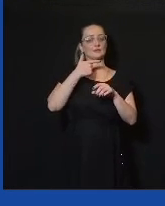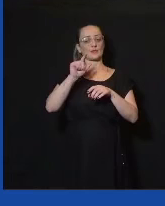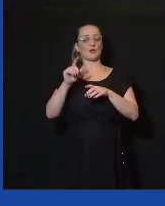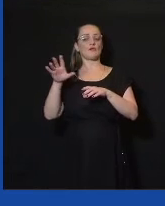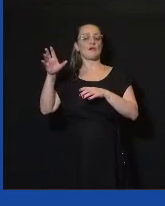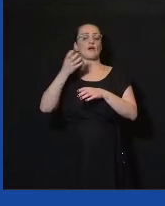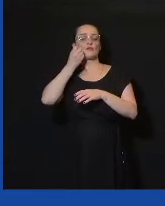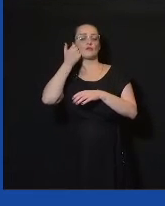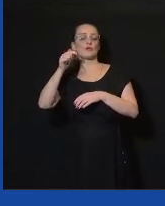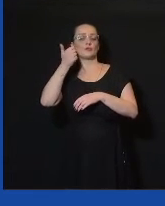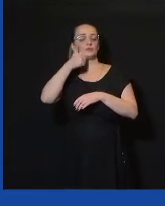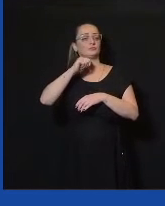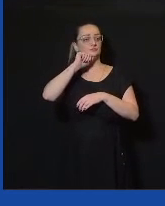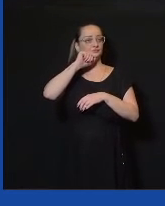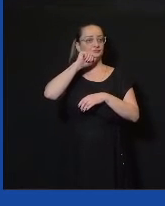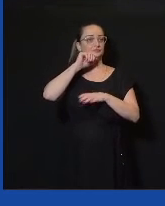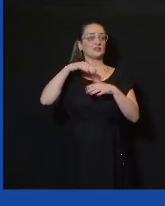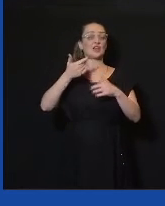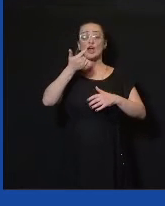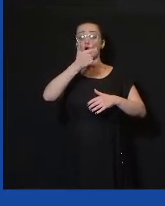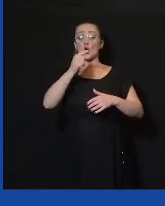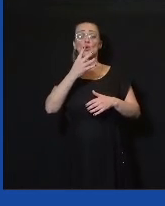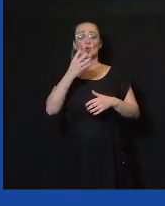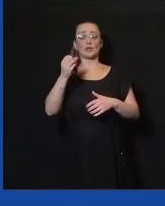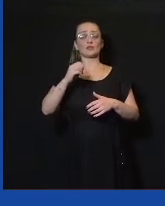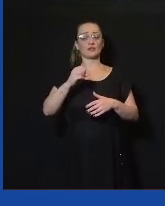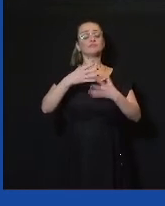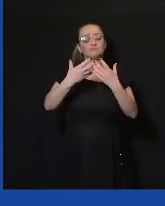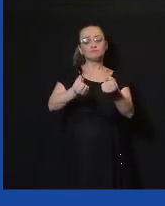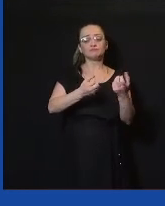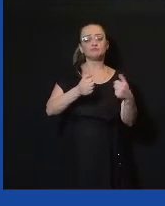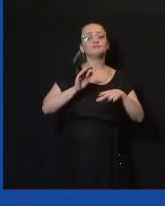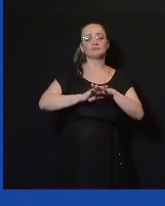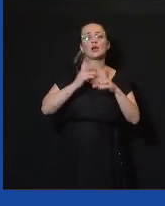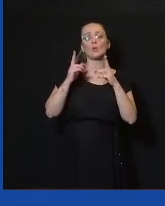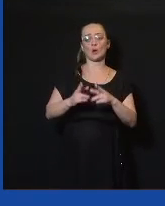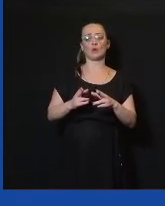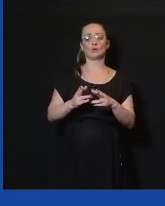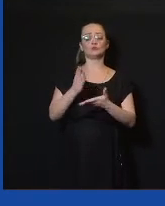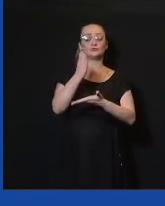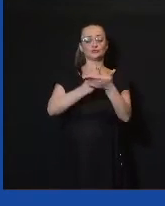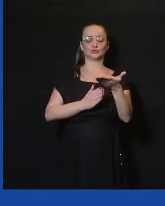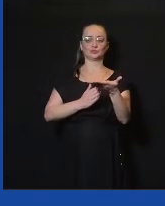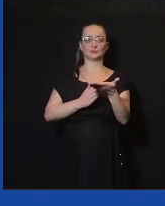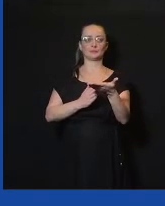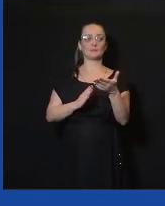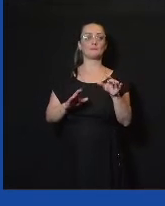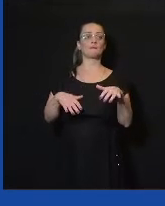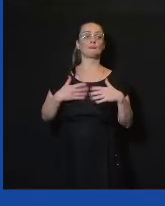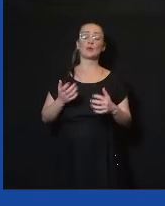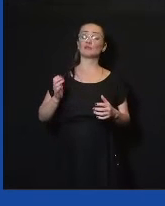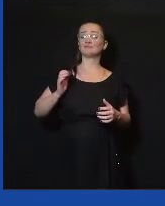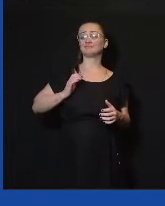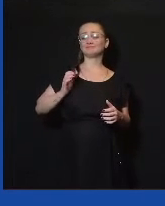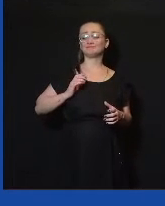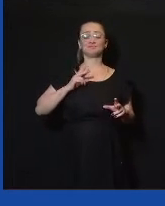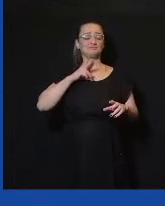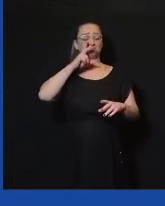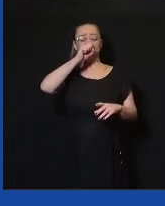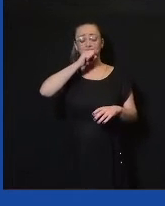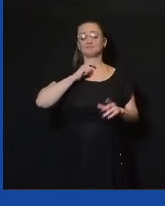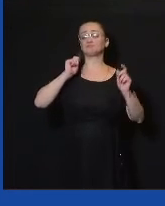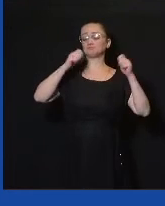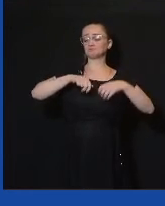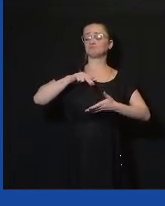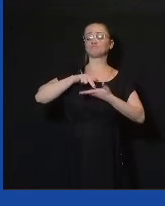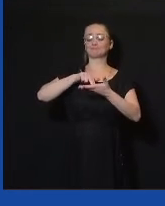E aí, Rafa, as outras 49 mães fizeram a mesma coisa. Então, é uma riqueza, cara, é uma força, é uma